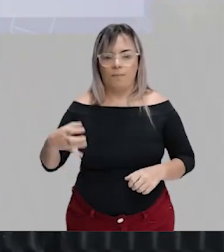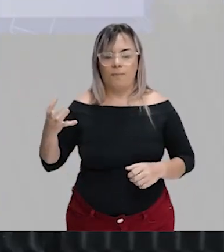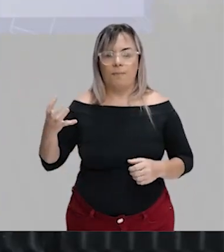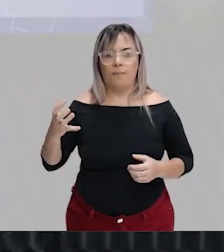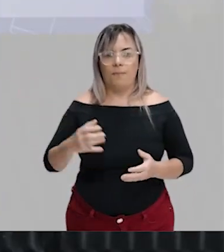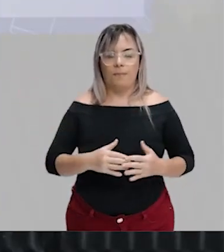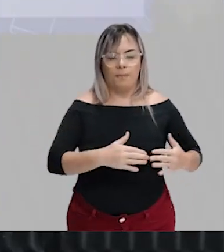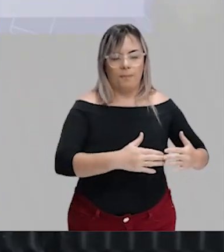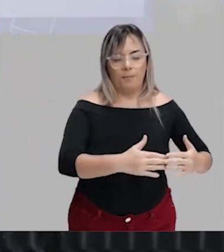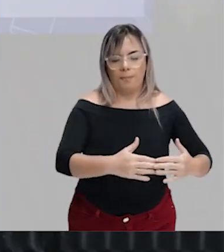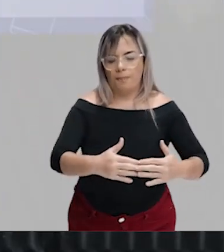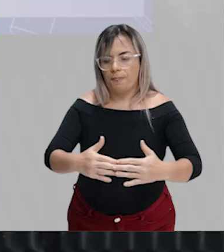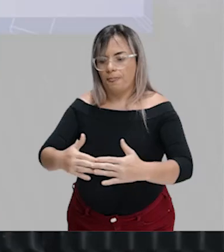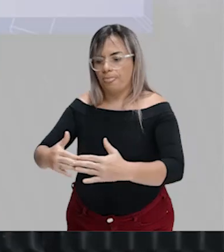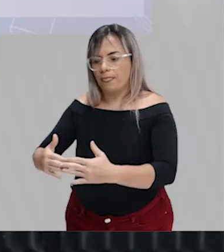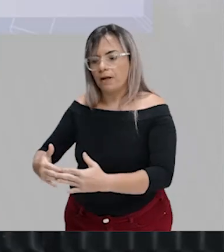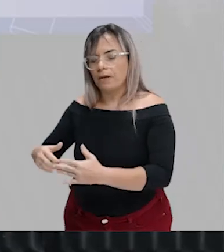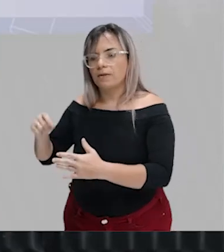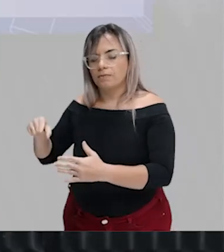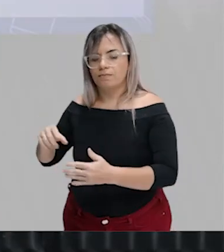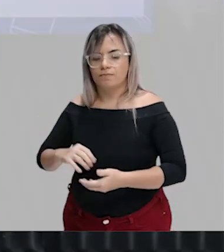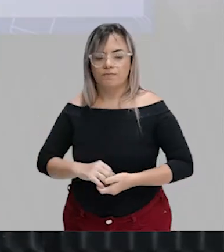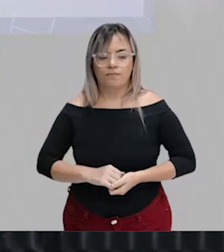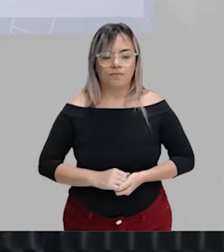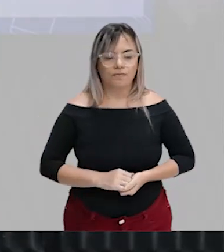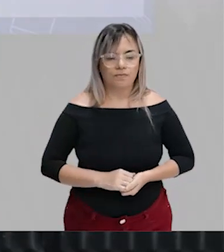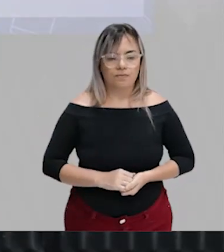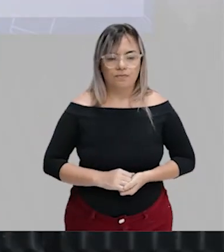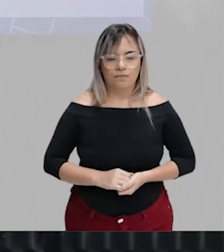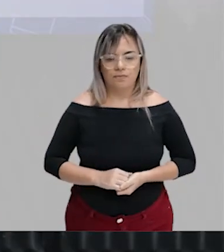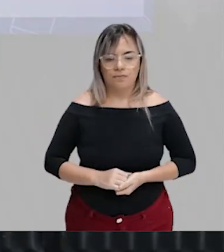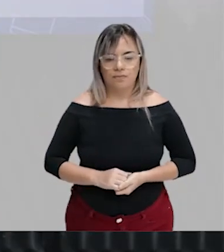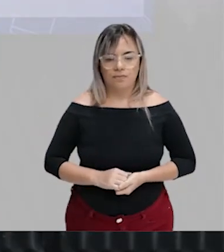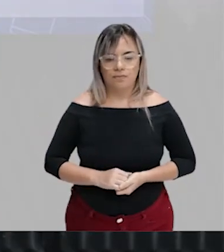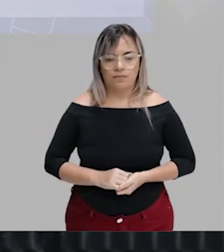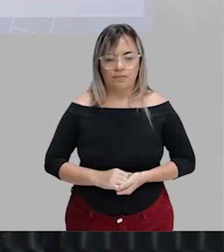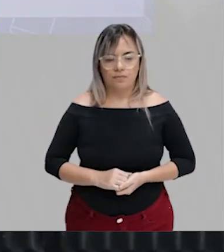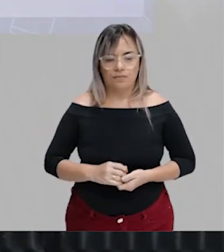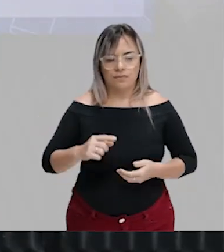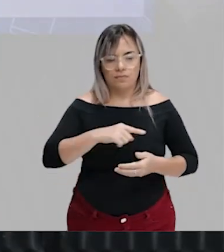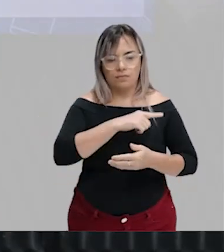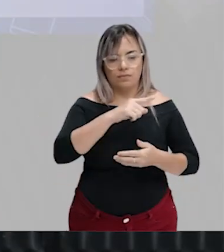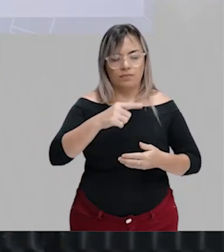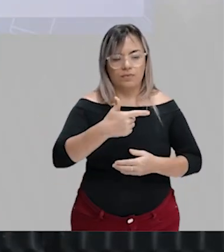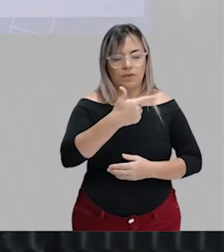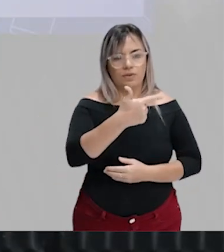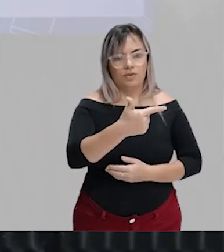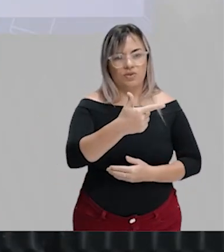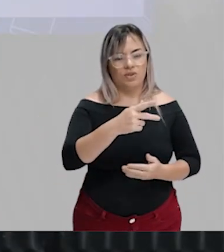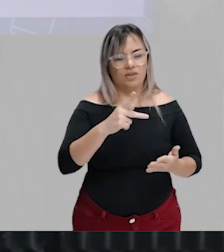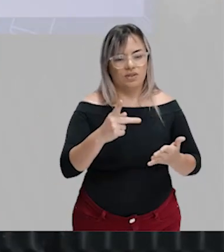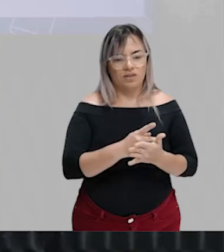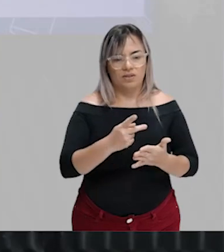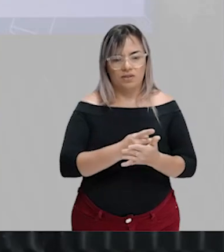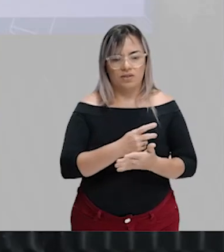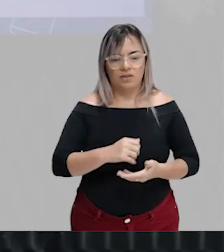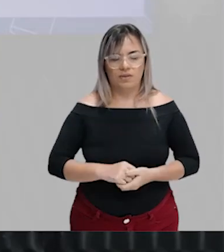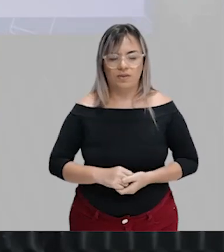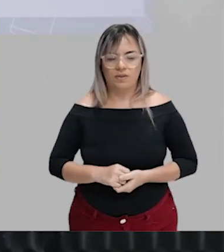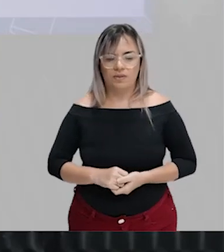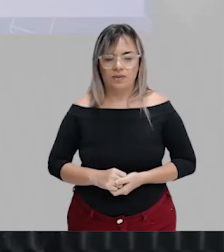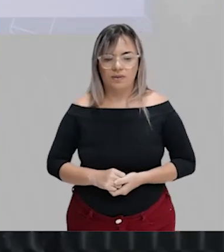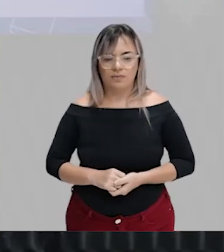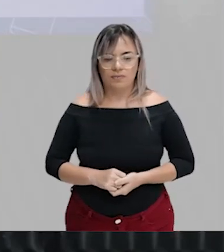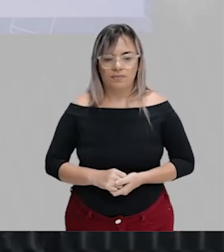no vácuo. No caso da 2, que é a incorreta, ele afirma que a convecção térmica é um processo